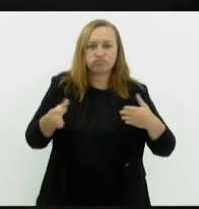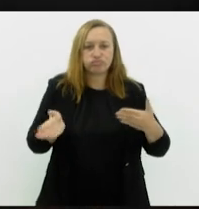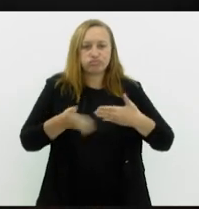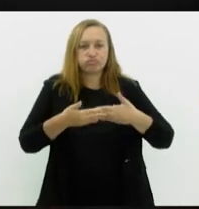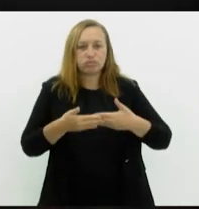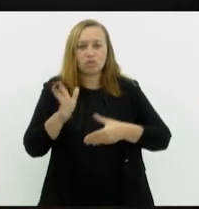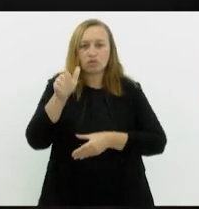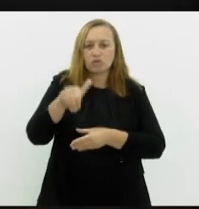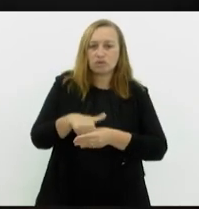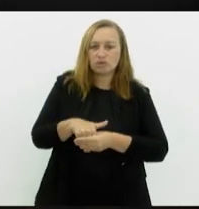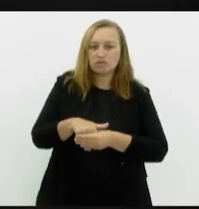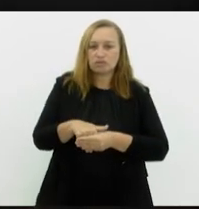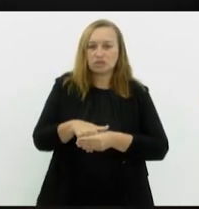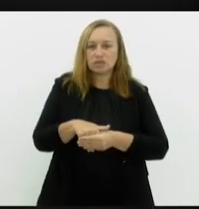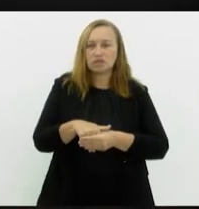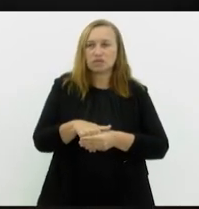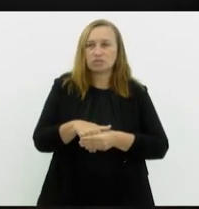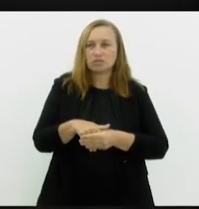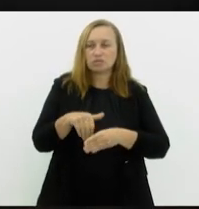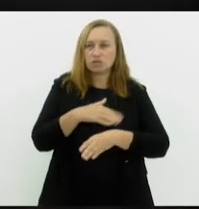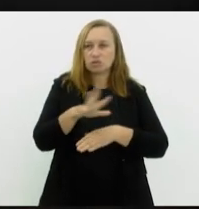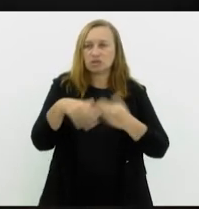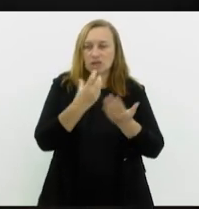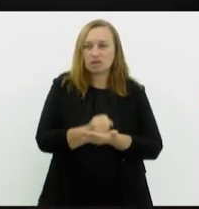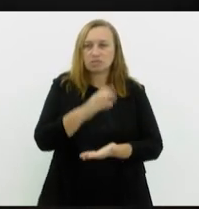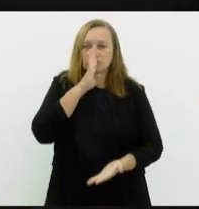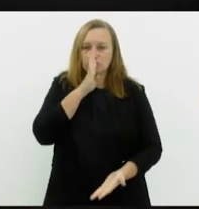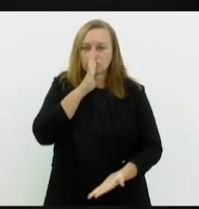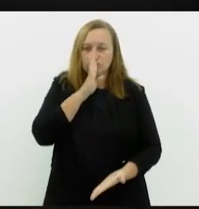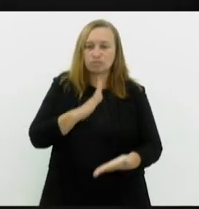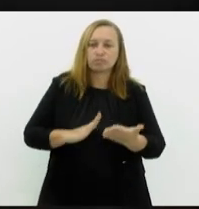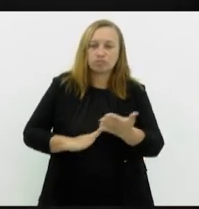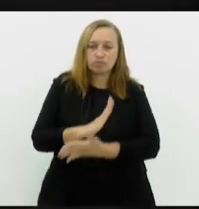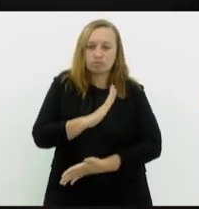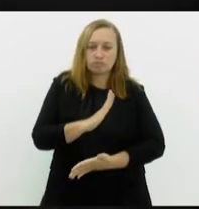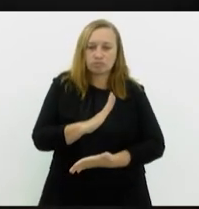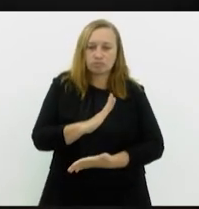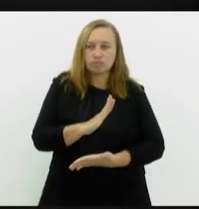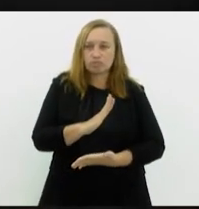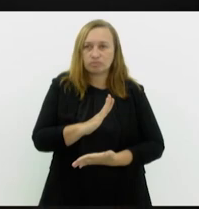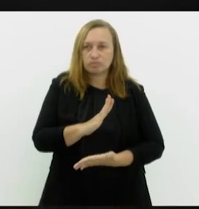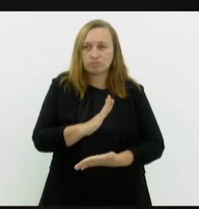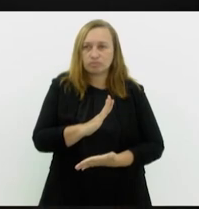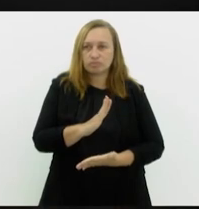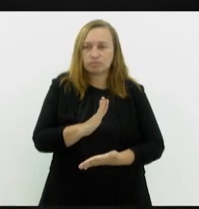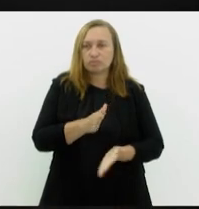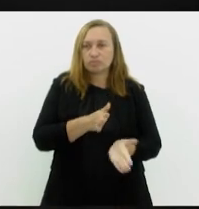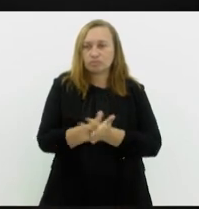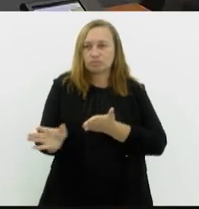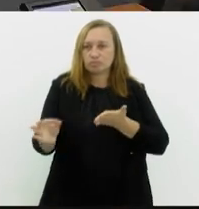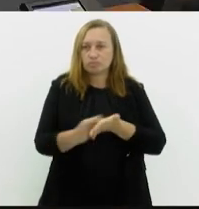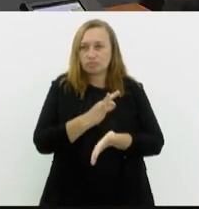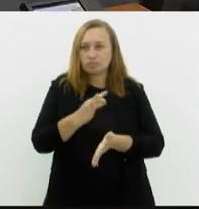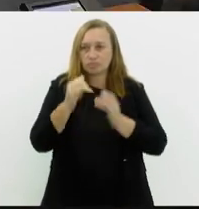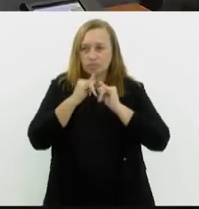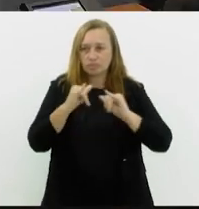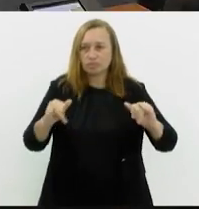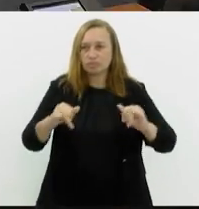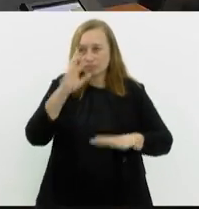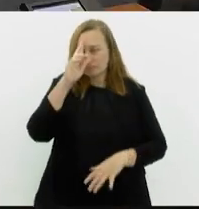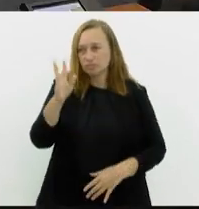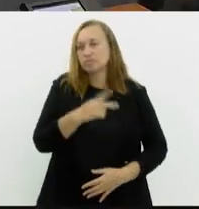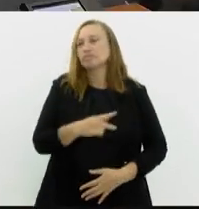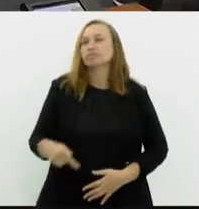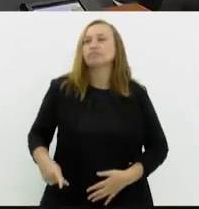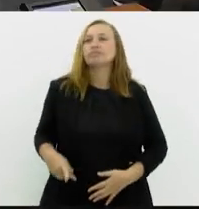discutir, encerrada a discussão. Em votação, os senhores que aprovam, permaneçam como estão. Aprovado, vai autógrafo. Para declarar, presidente. Para